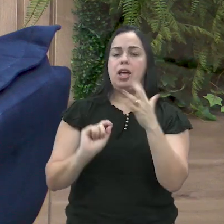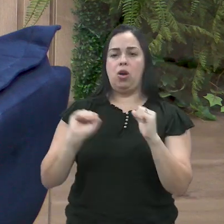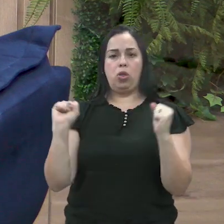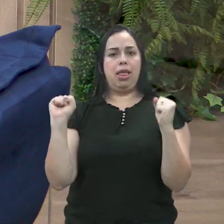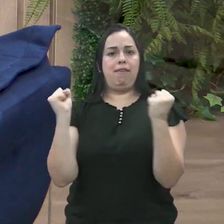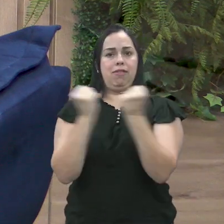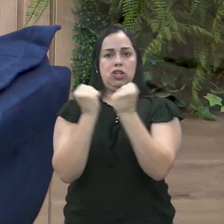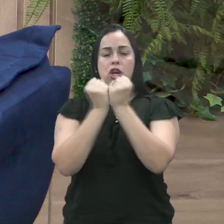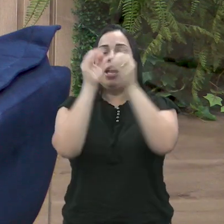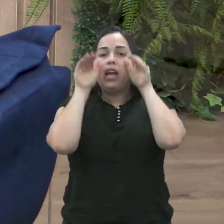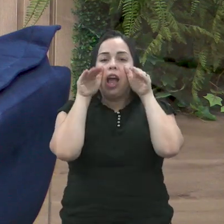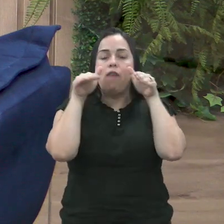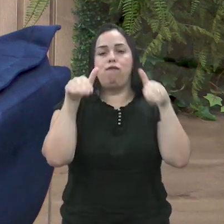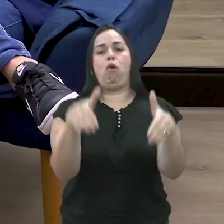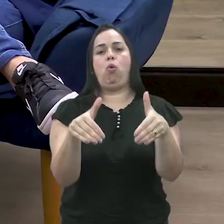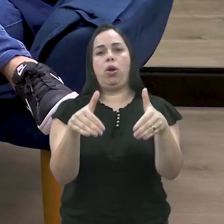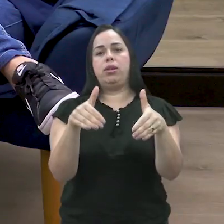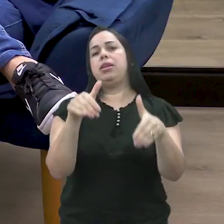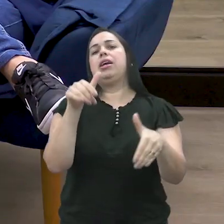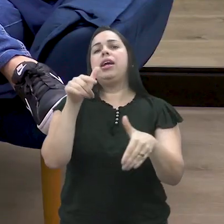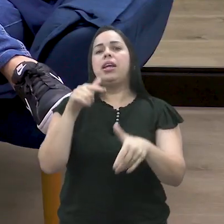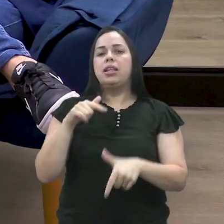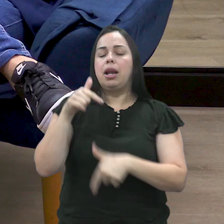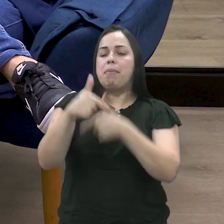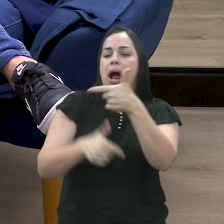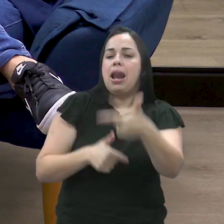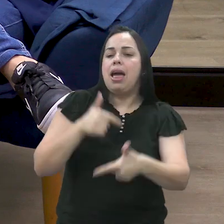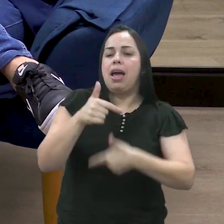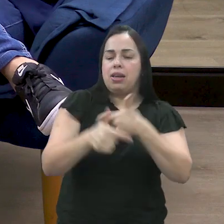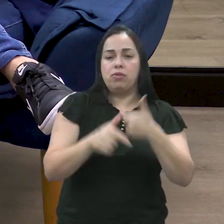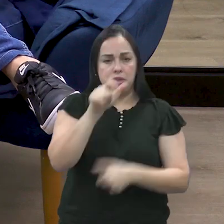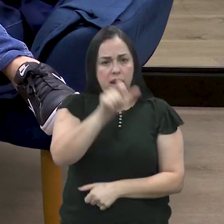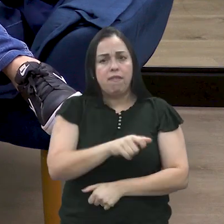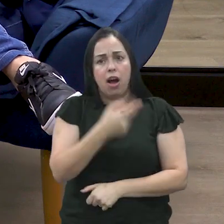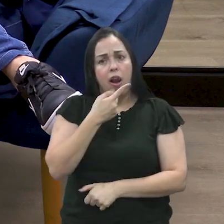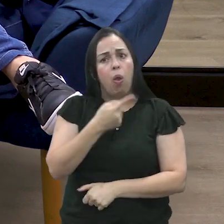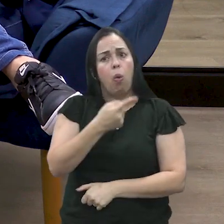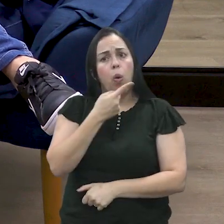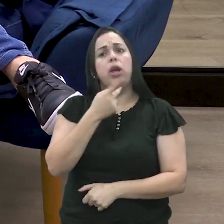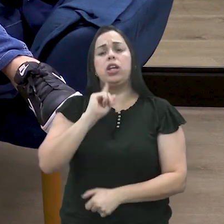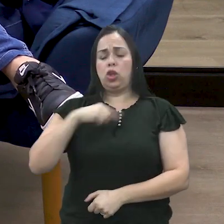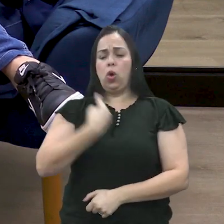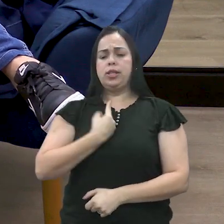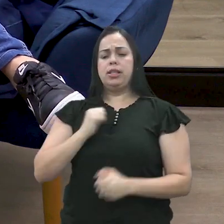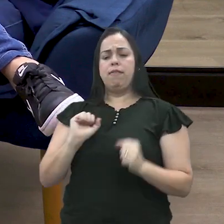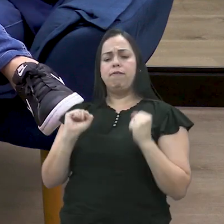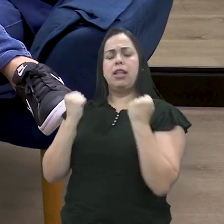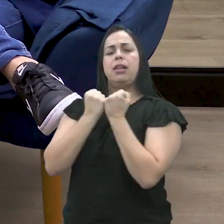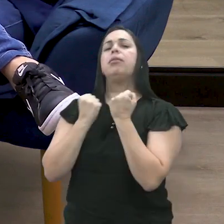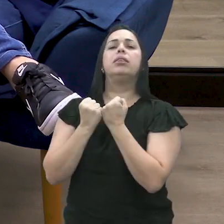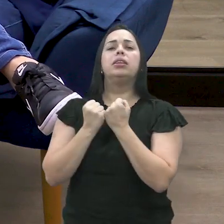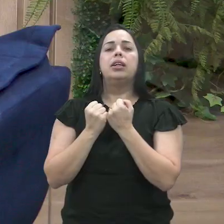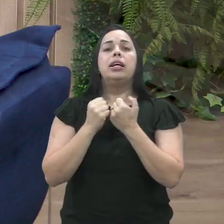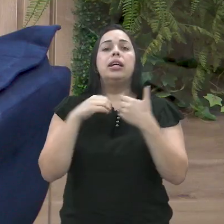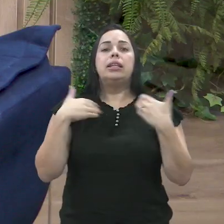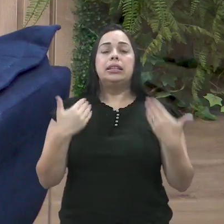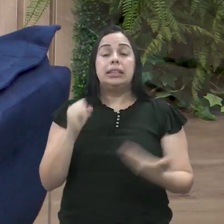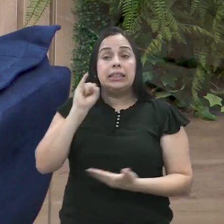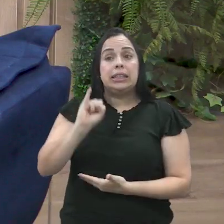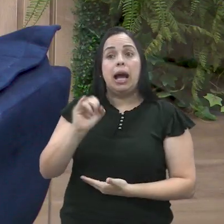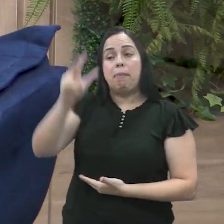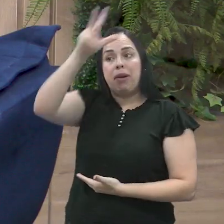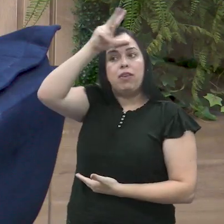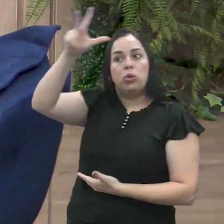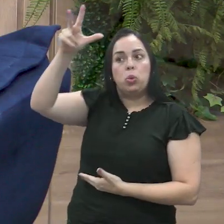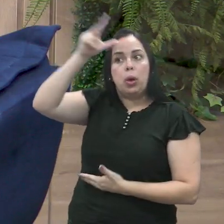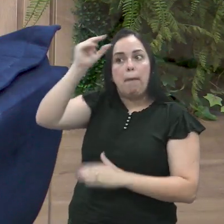algo que a gente deu prioridade, né? Trabalhamos com essas bandeiras que você mesmo lembrou muito bem, e quando a